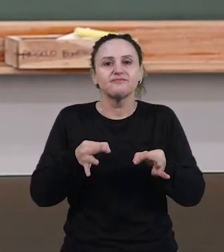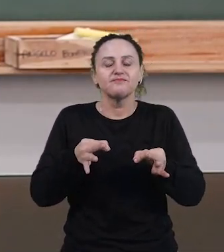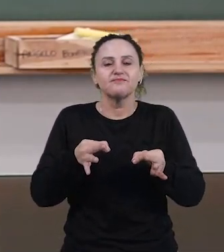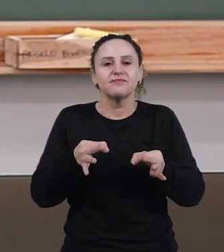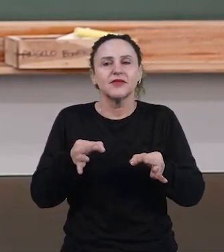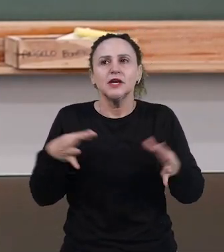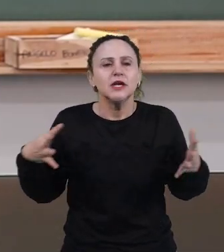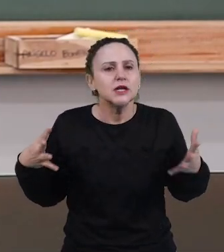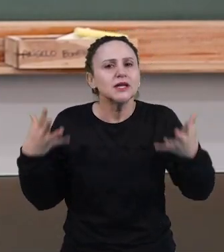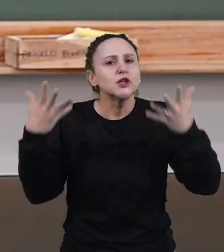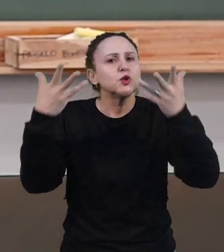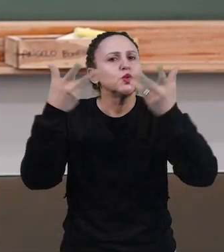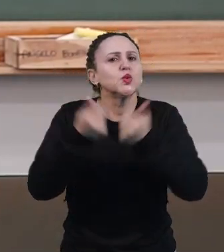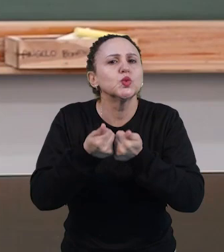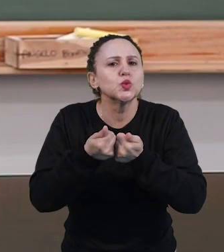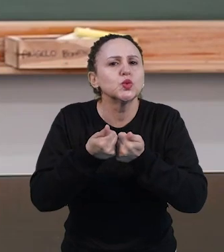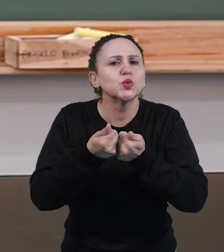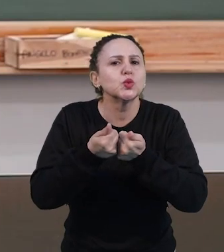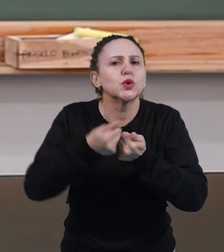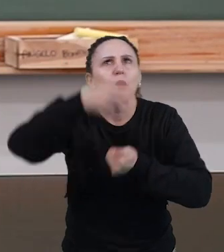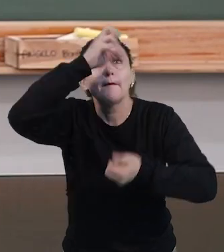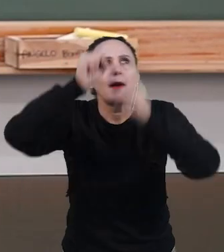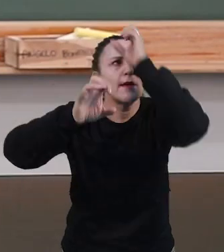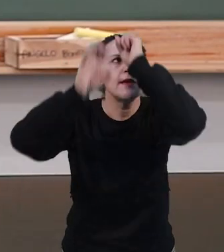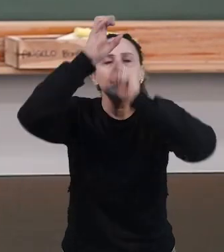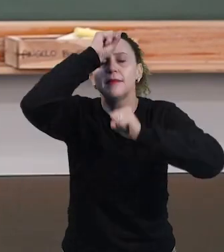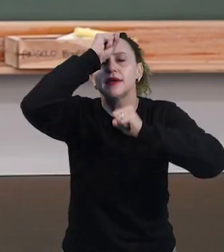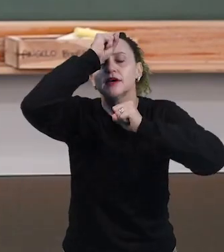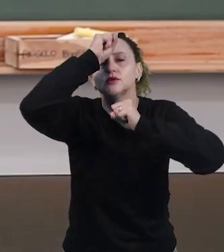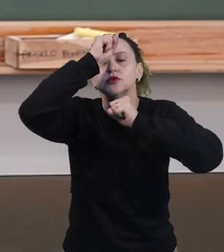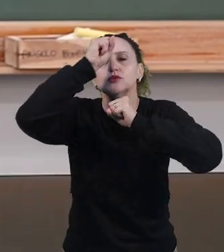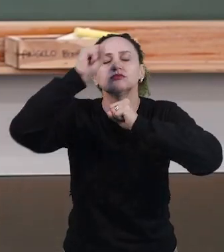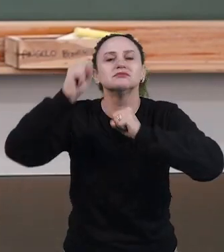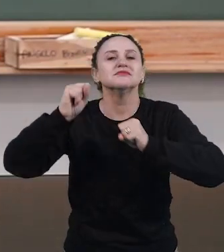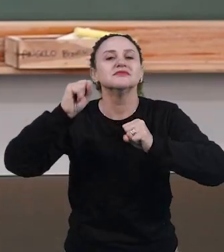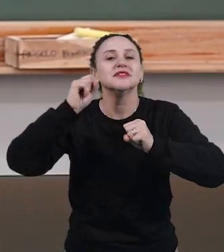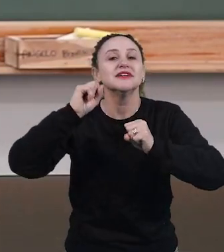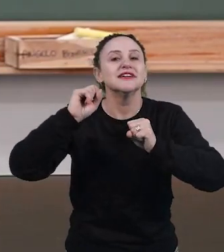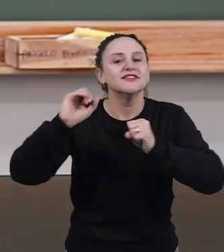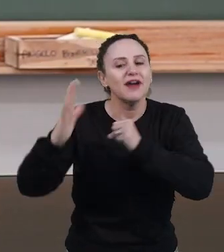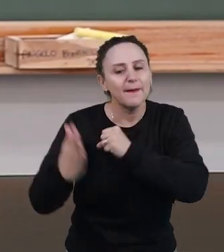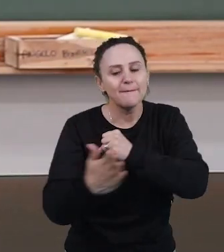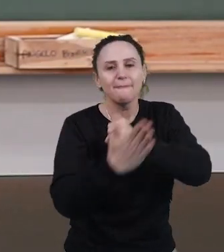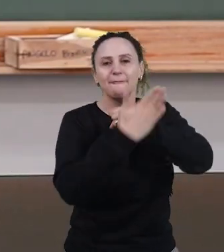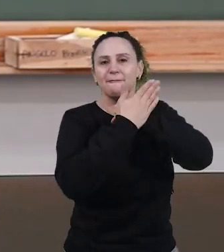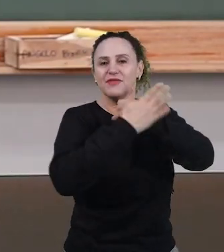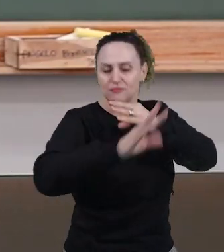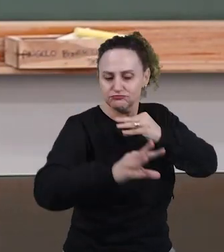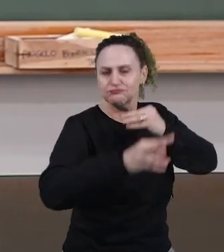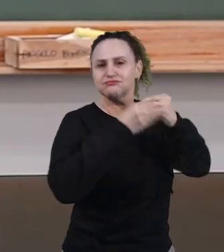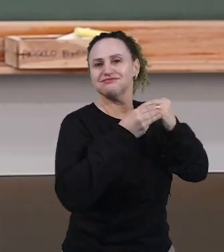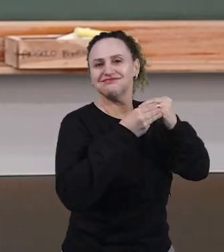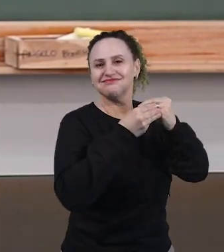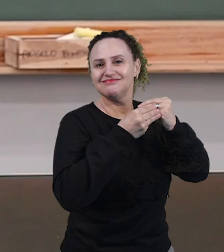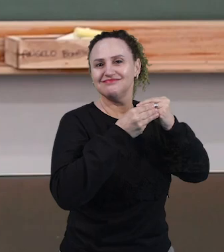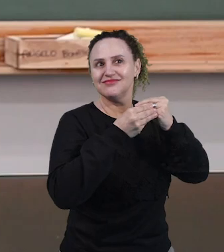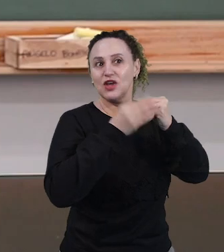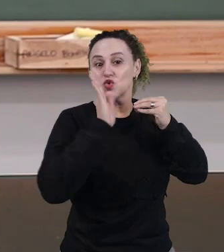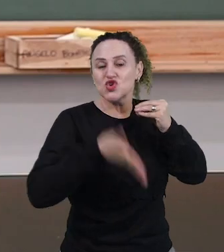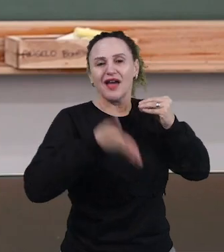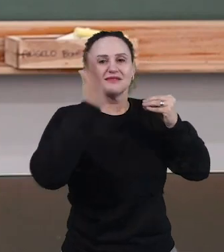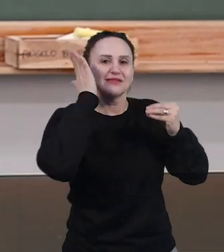vou aprendendo, né? Tudo que eu vou aprendendo ao longo do caminho vai integrando ao que eu já sei, né?